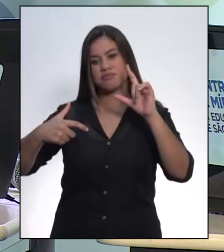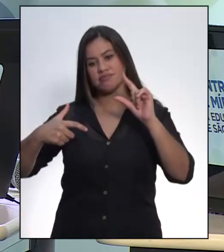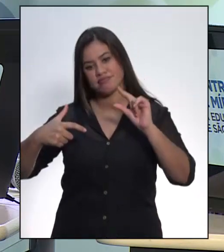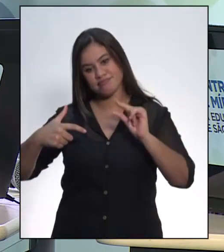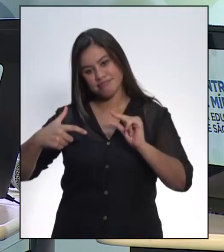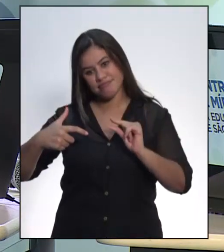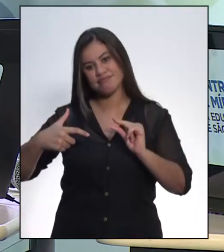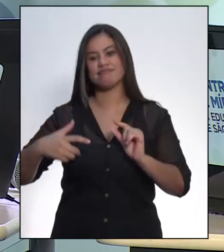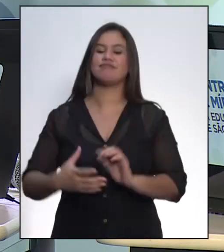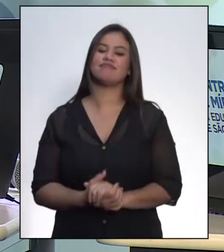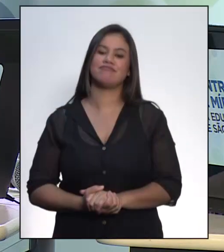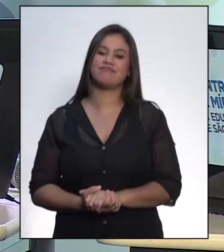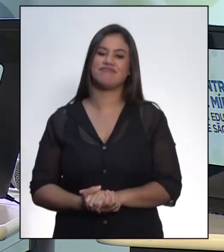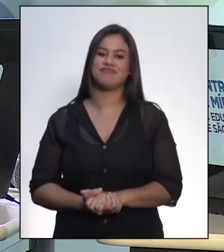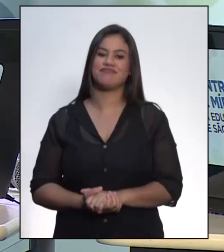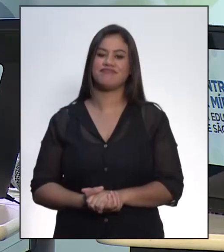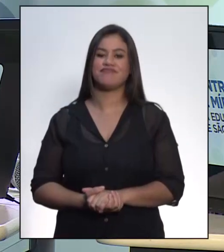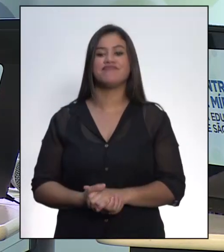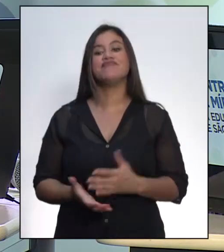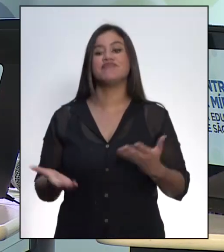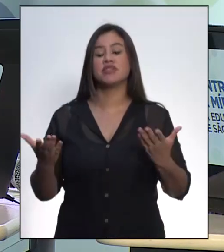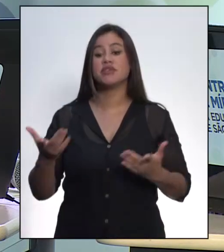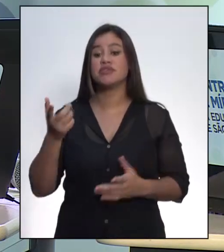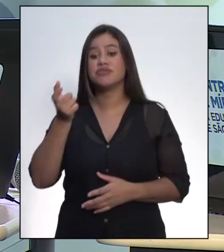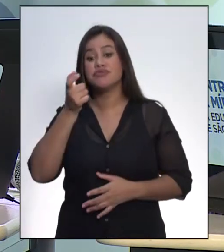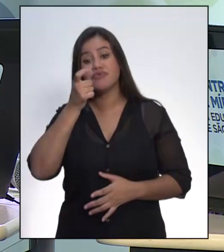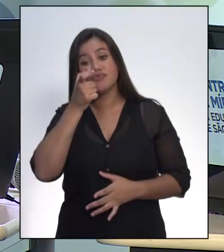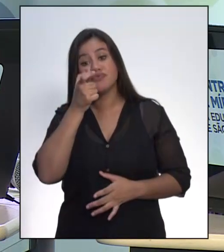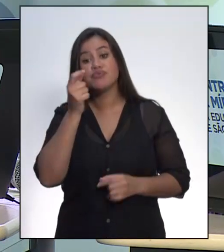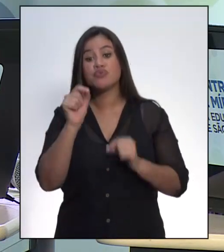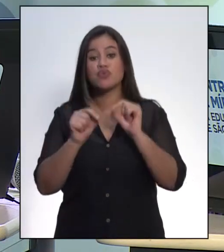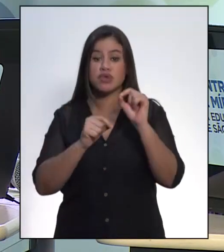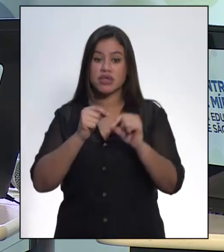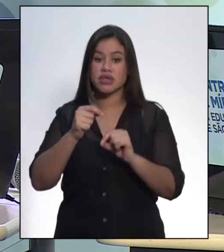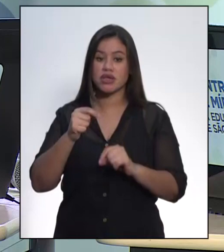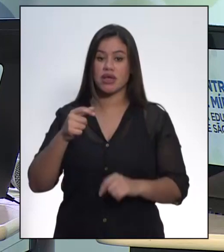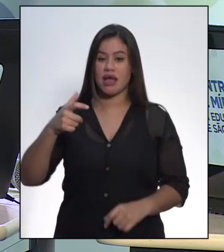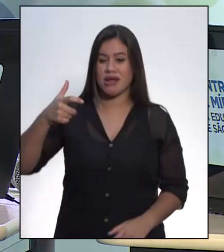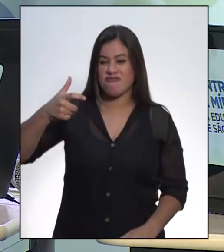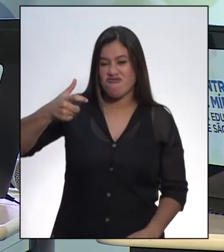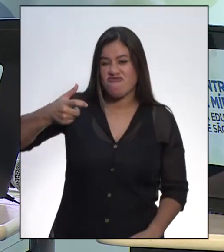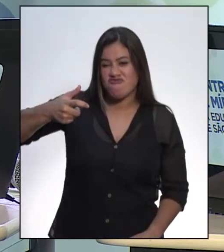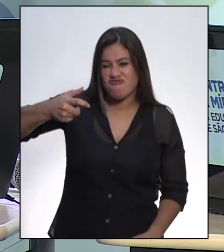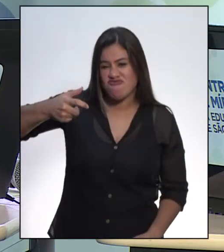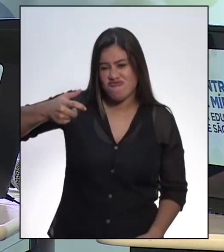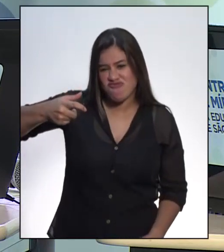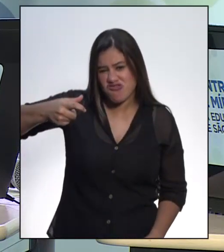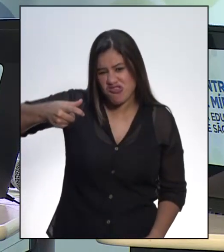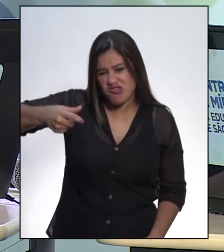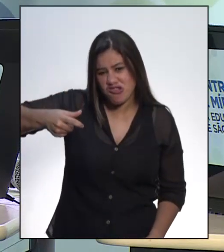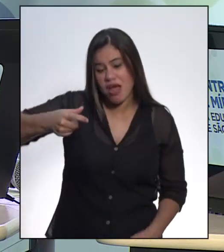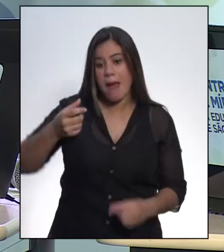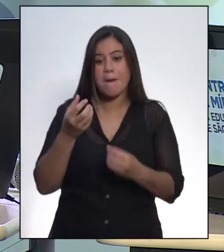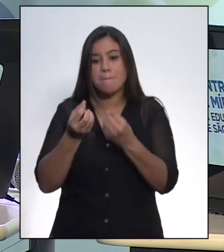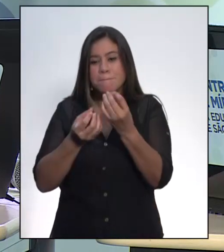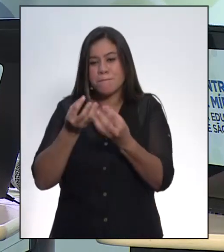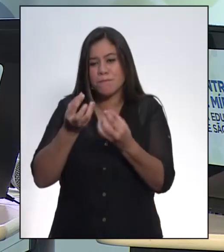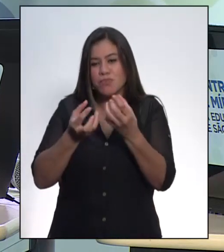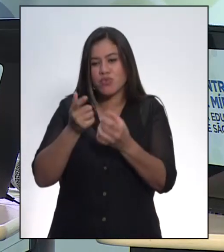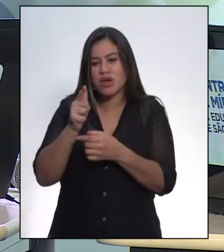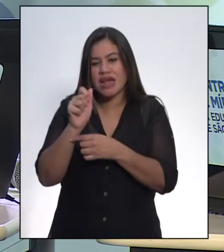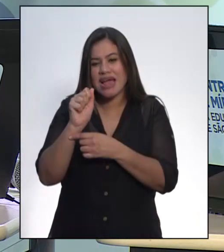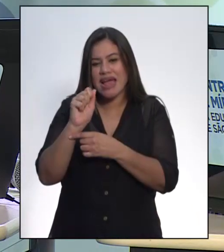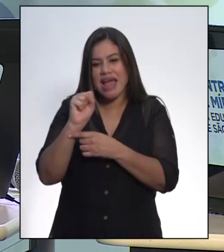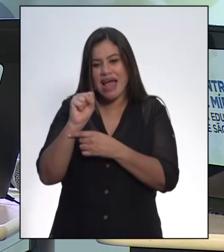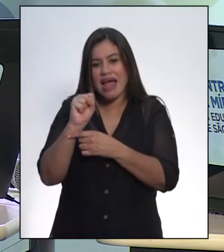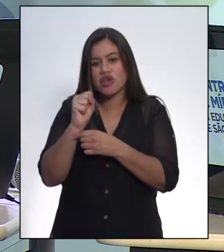ela diminui, né? O que foi possível observar? Quando esse êmbolo foi apertado, as bolinhas de gás que estavam lá, elas